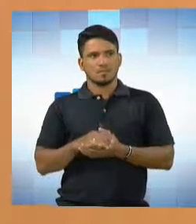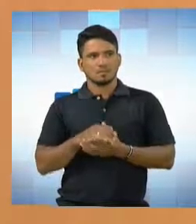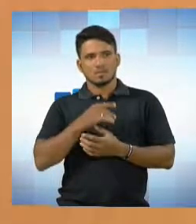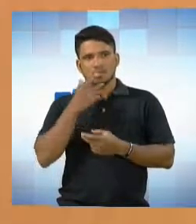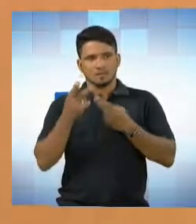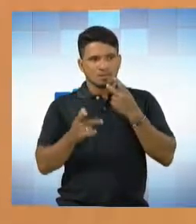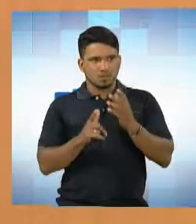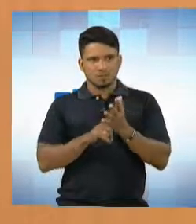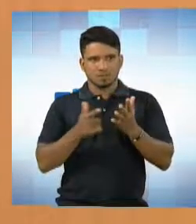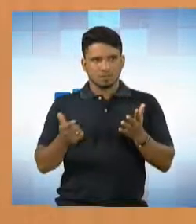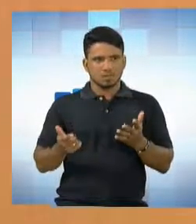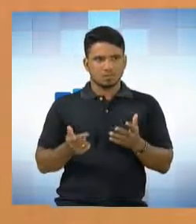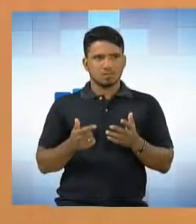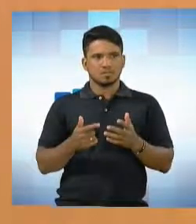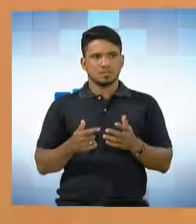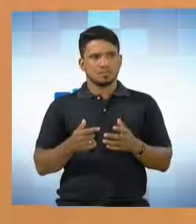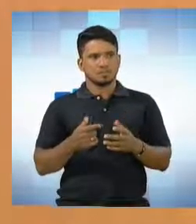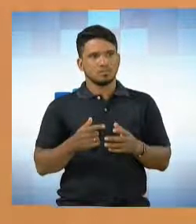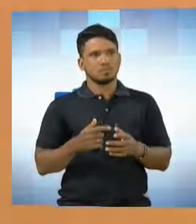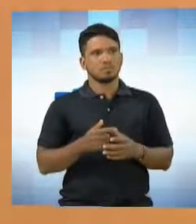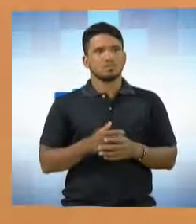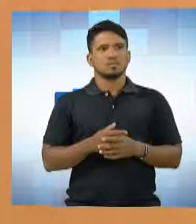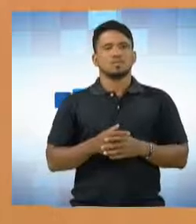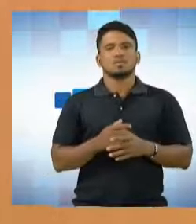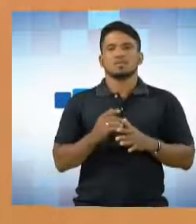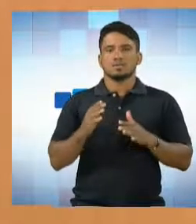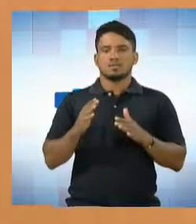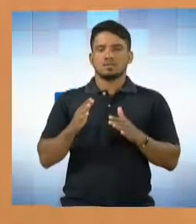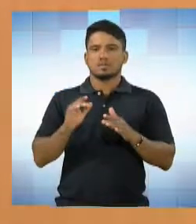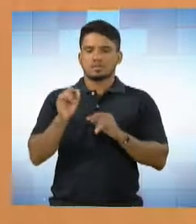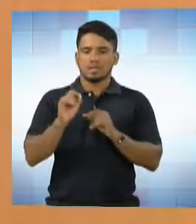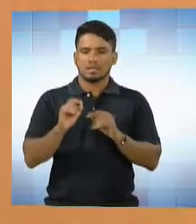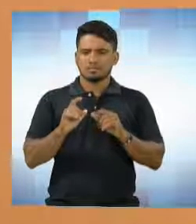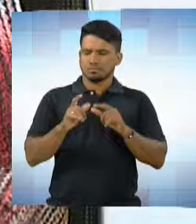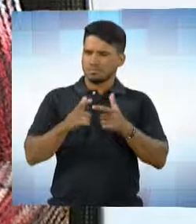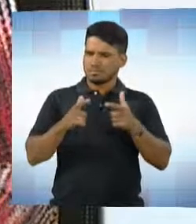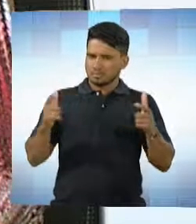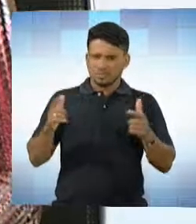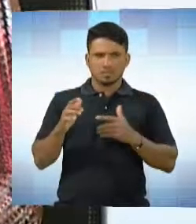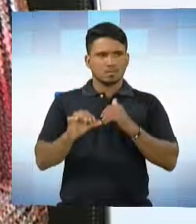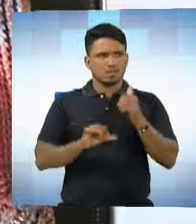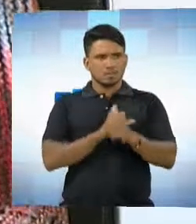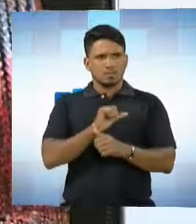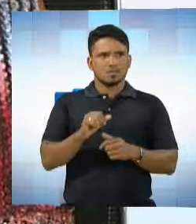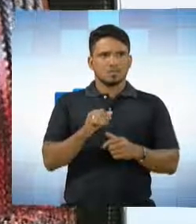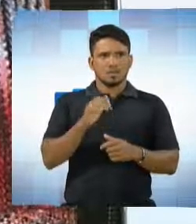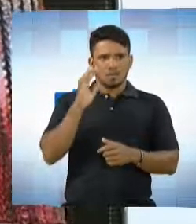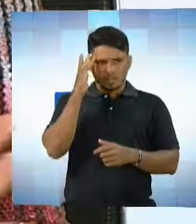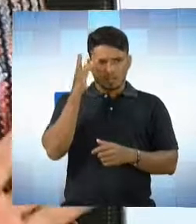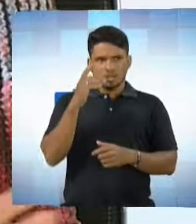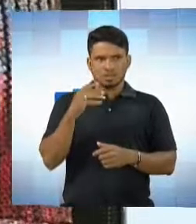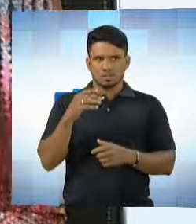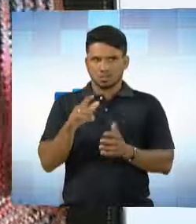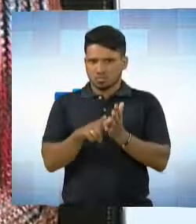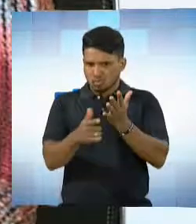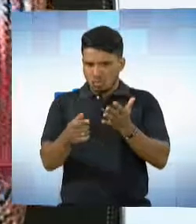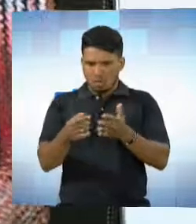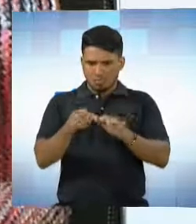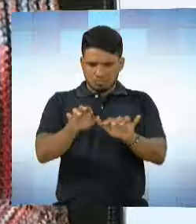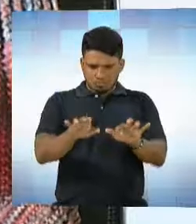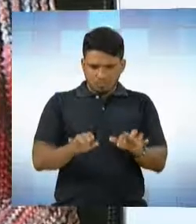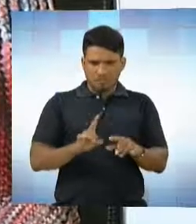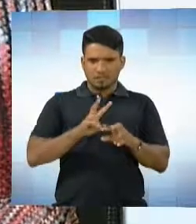está falando, o jornal está se reestruturando, não é isso? É, eu não vejo não, ele pode até acabar daqui a uns 50 anos, eu acredito, não sei, que as